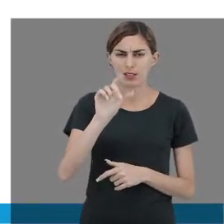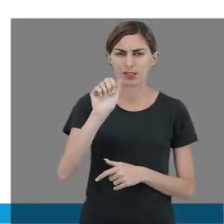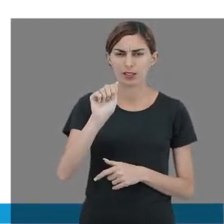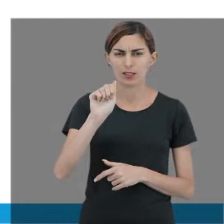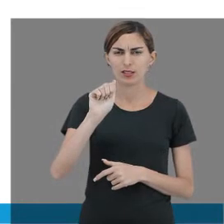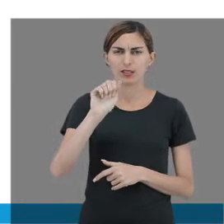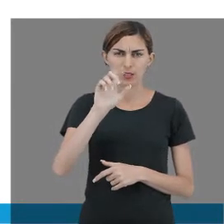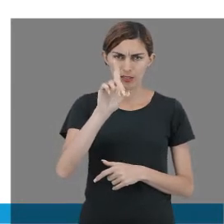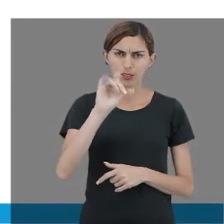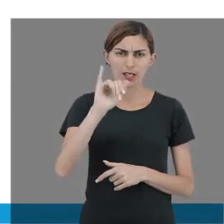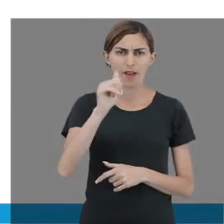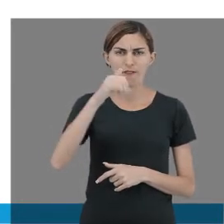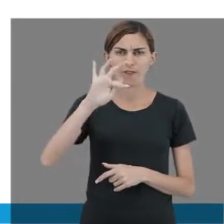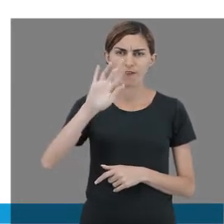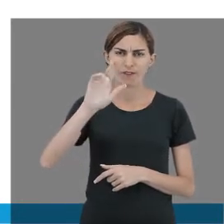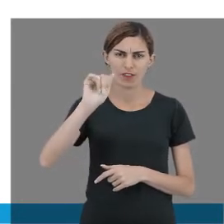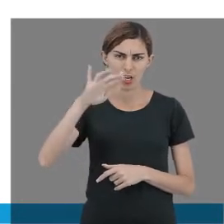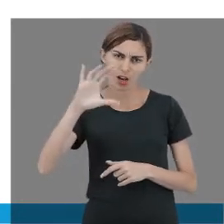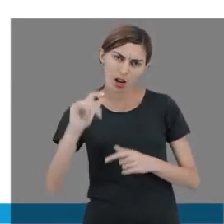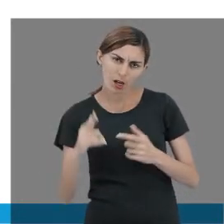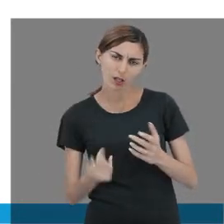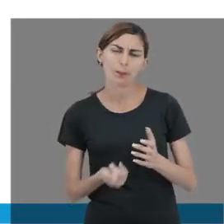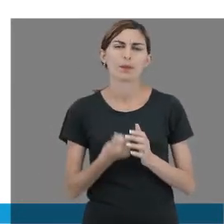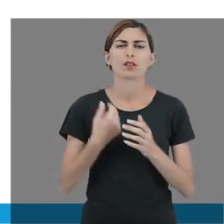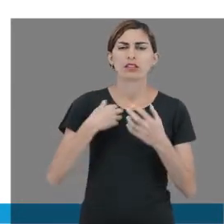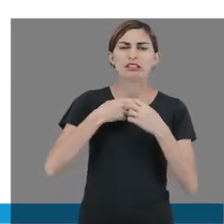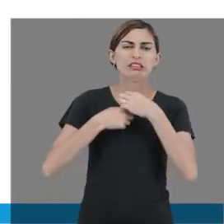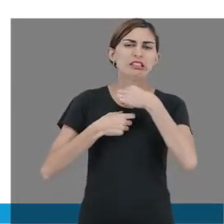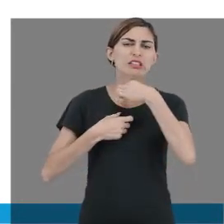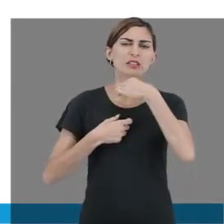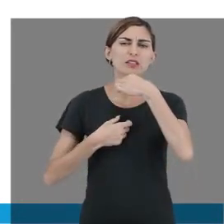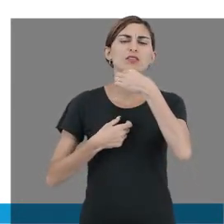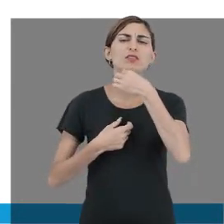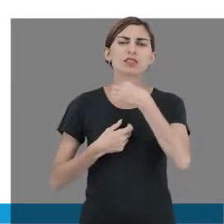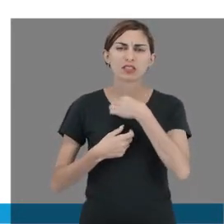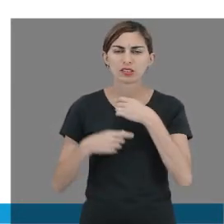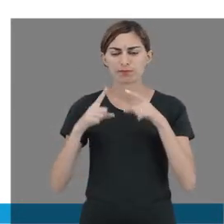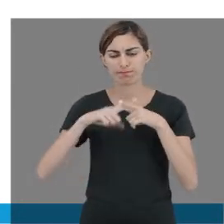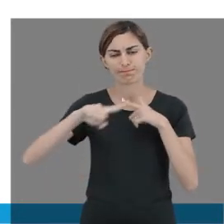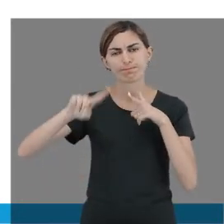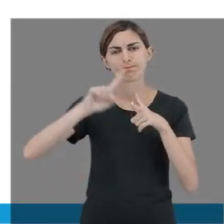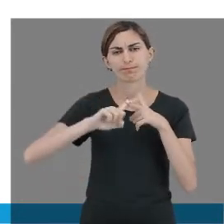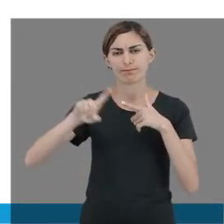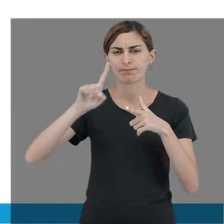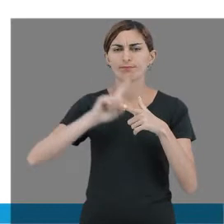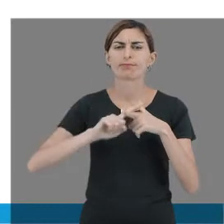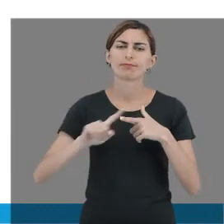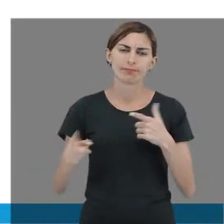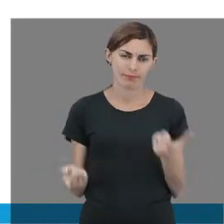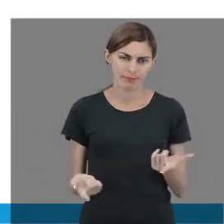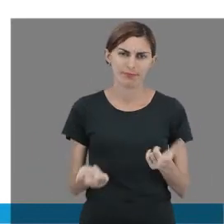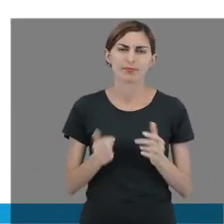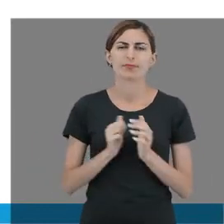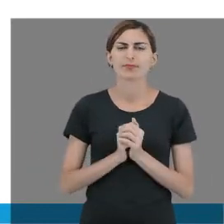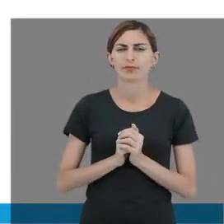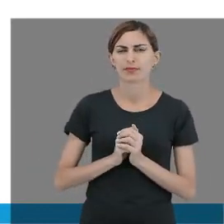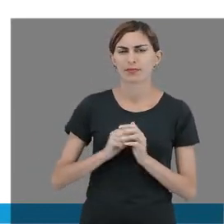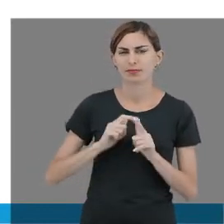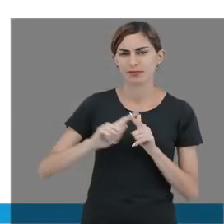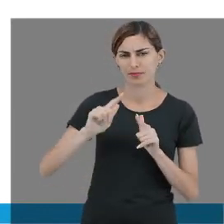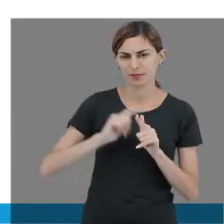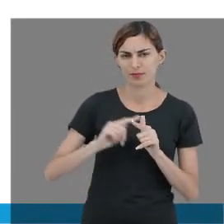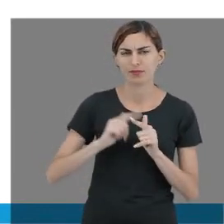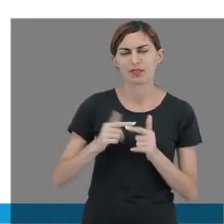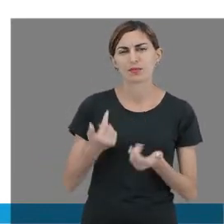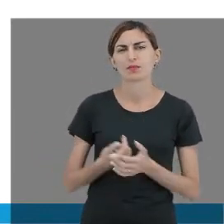diafragma. Se você tem um comprometimento do diafragma, você pode ter um comprometimento respiratório, e se for bilateral, provavelmente esse paciente termina na óbito logo no início